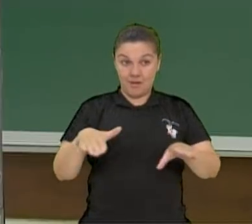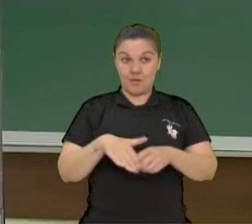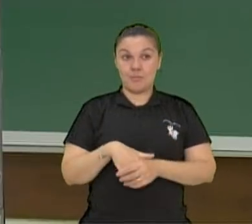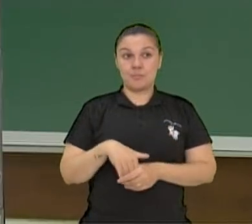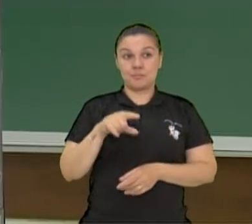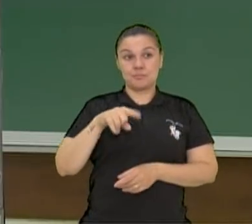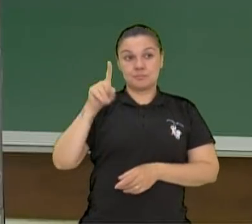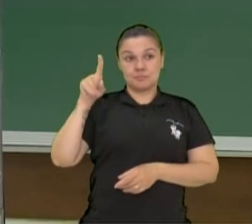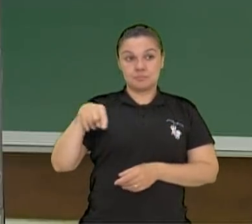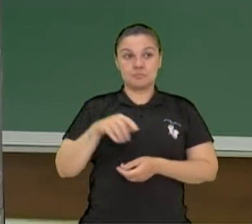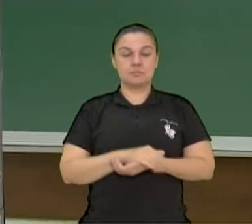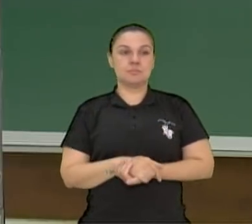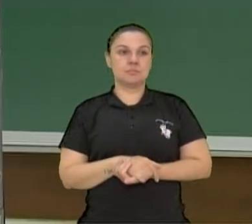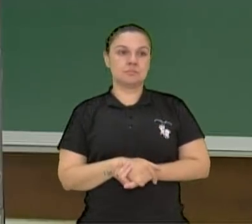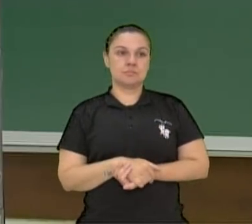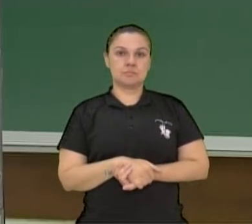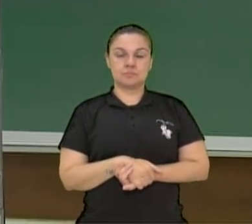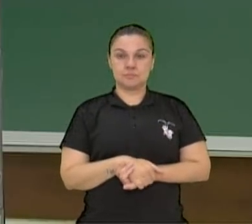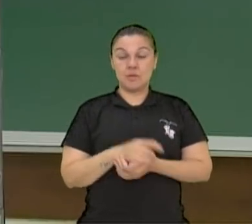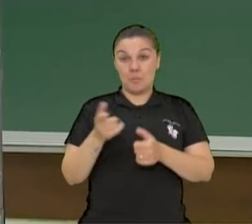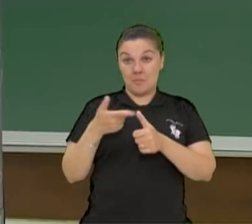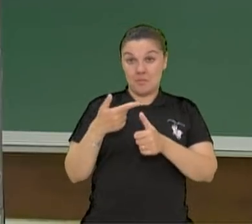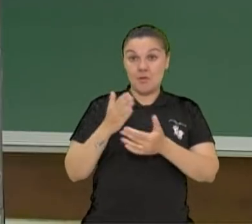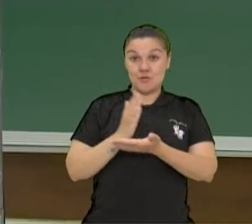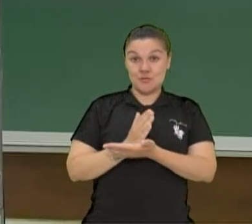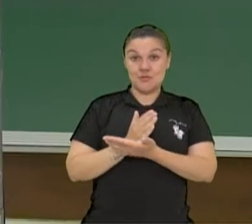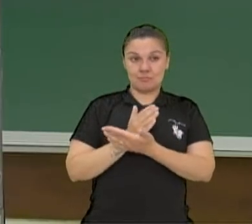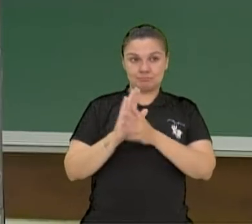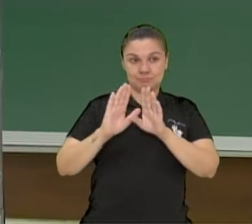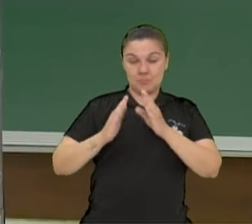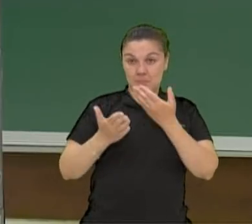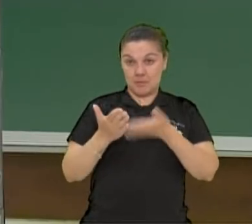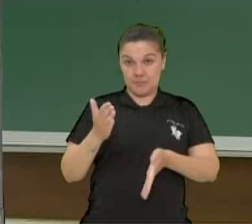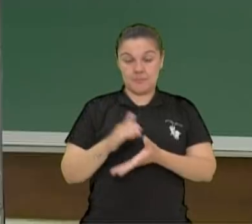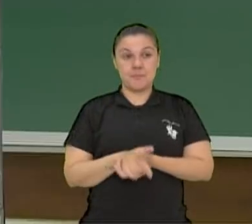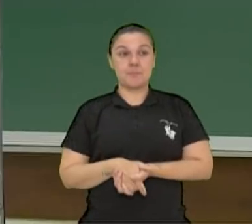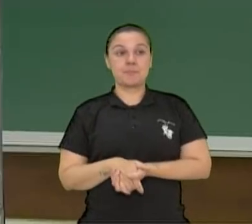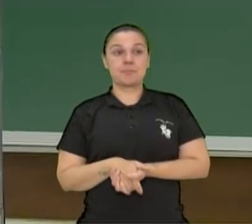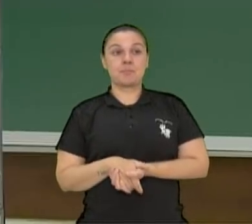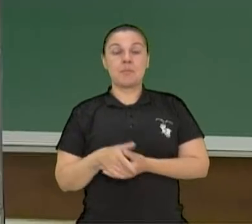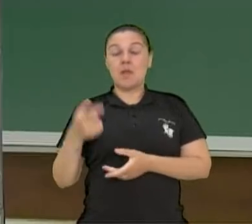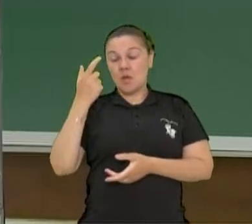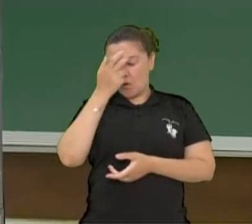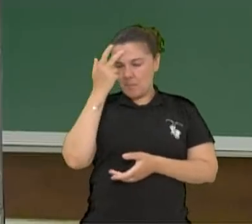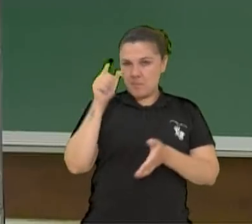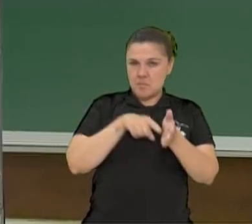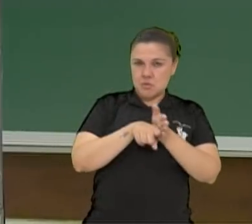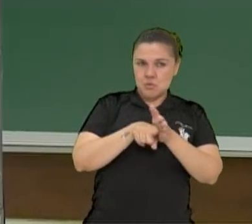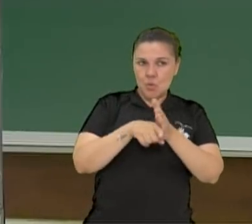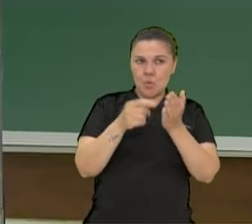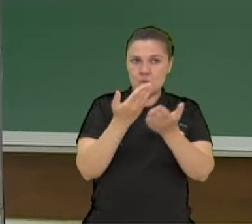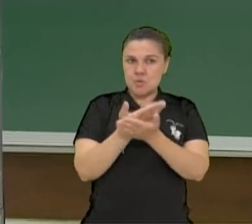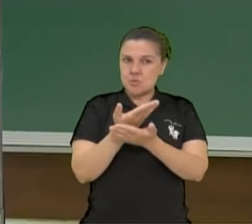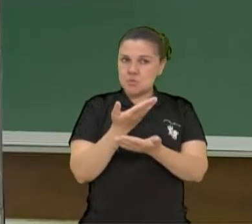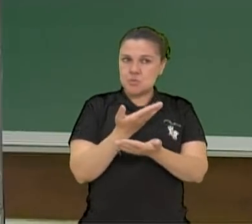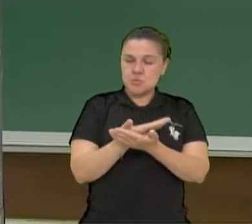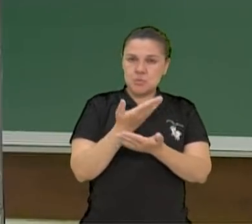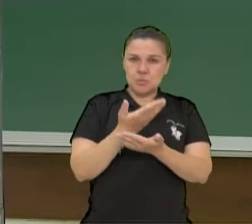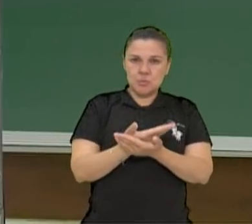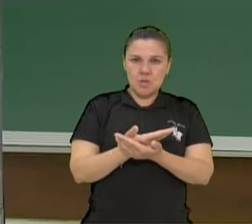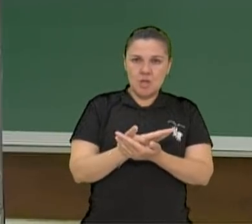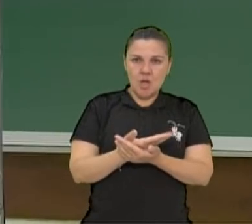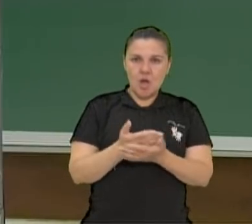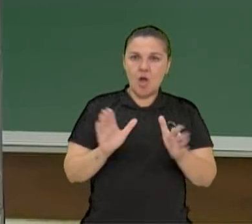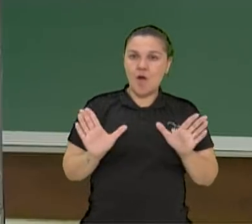circunflexo que havia no início, né, no primeiro o, caiu, né? E cientistas escutam o voo dos